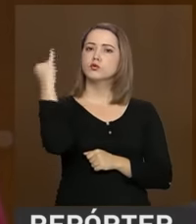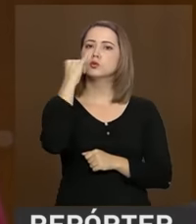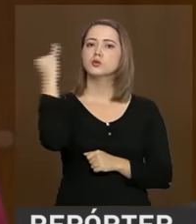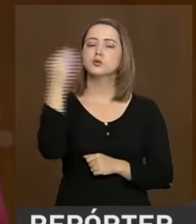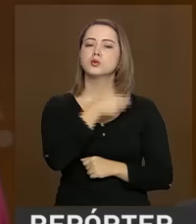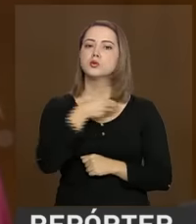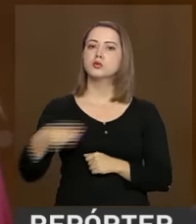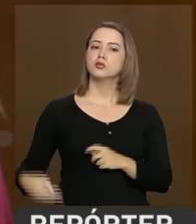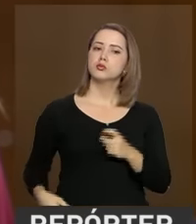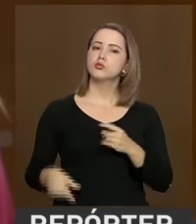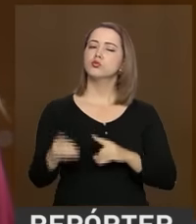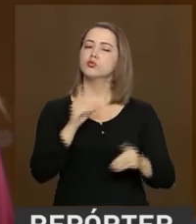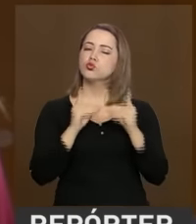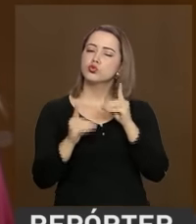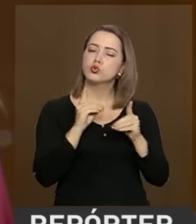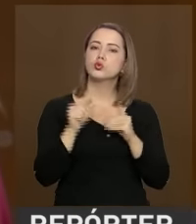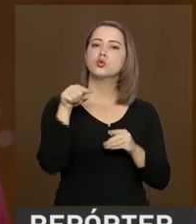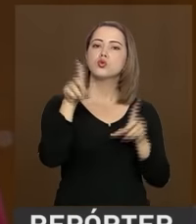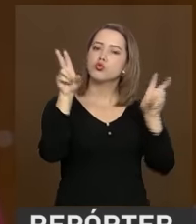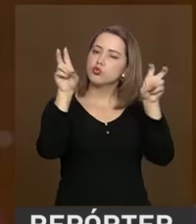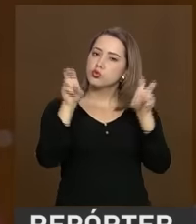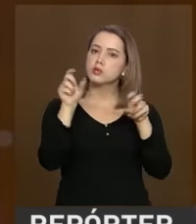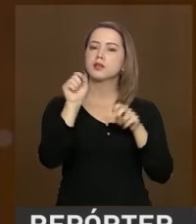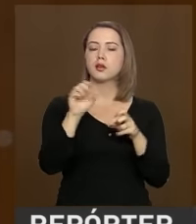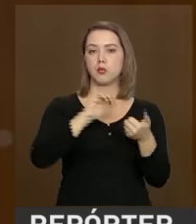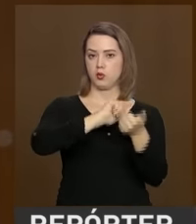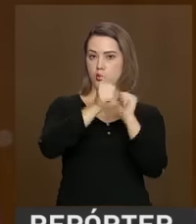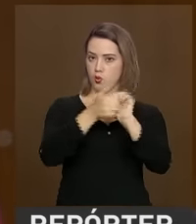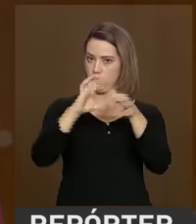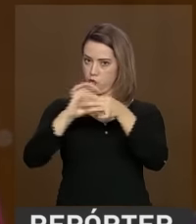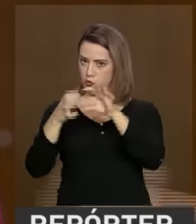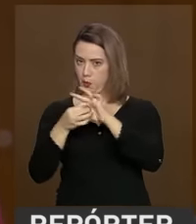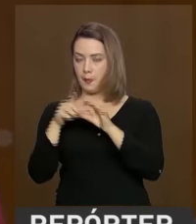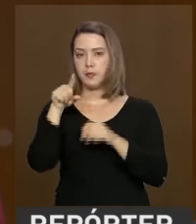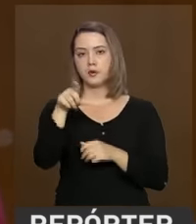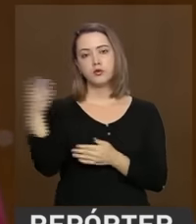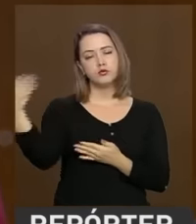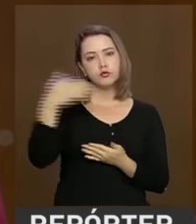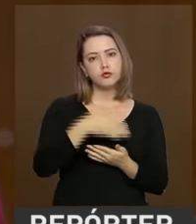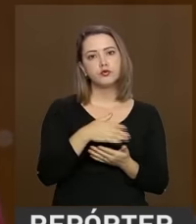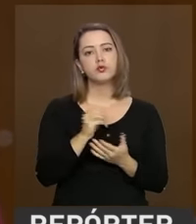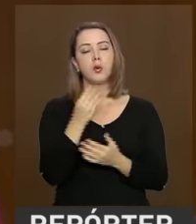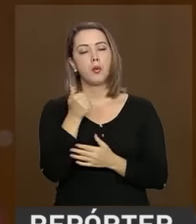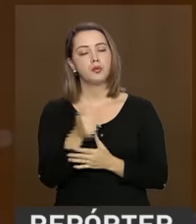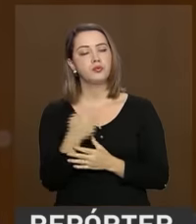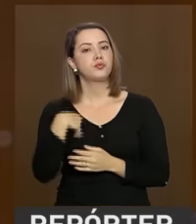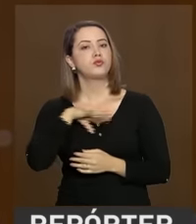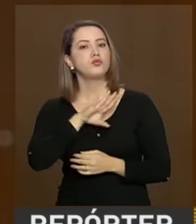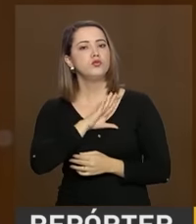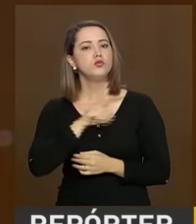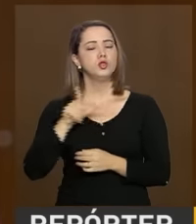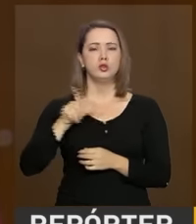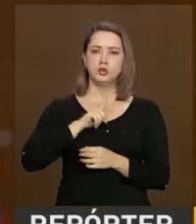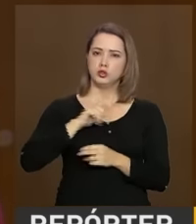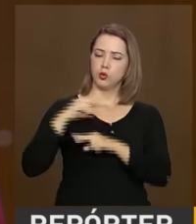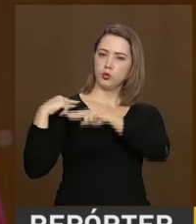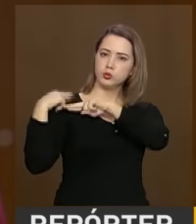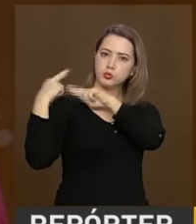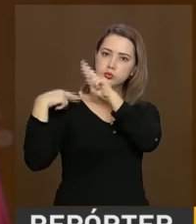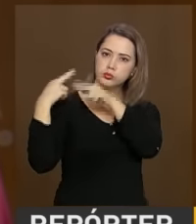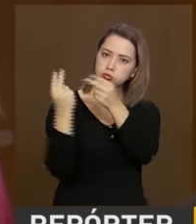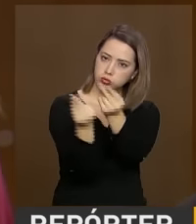pudessem discutir o tema. Padilha também falou sobre o que o evento vai trazer para o país. Nós vamos ter uma herança que